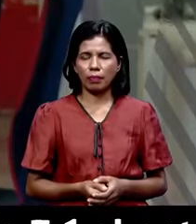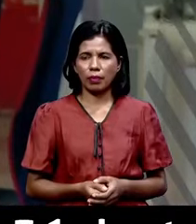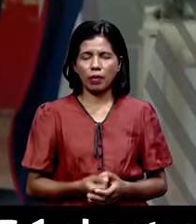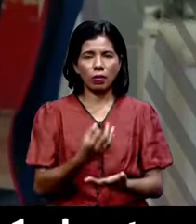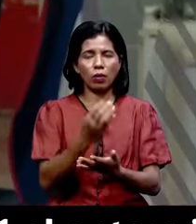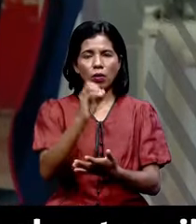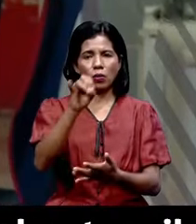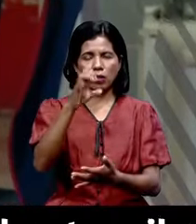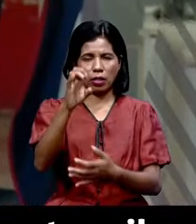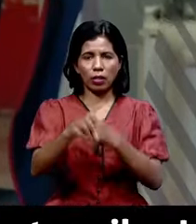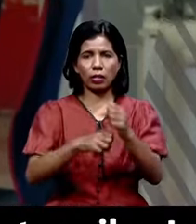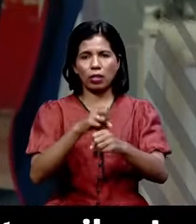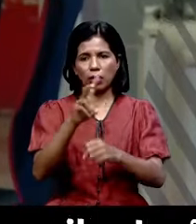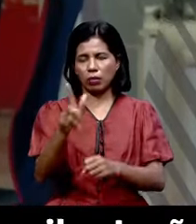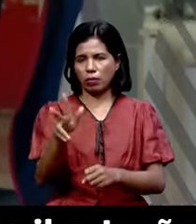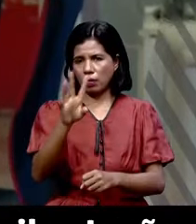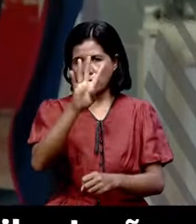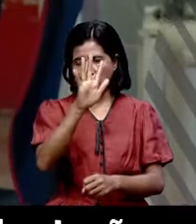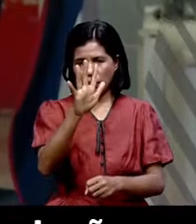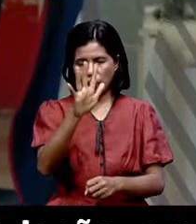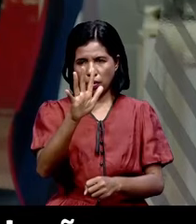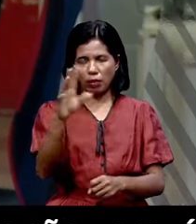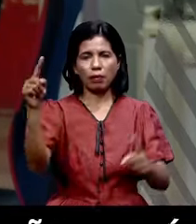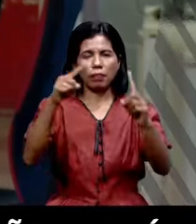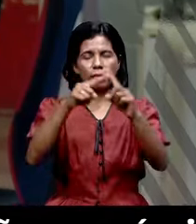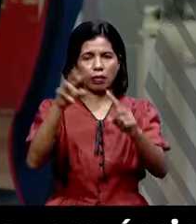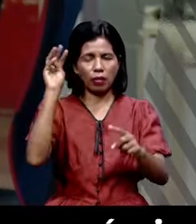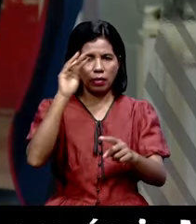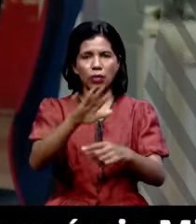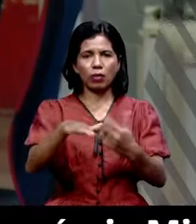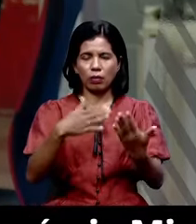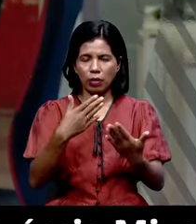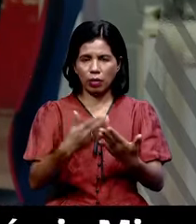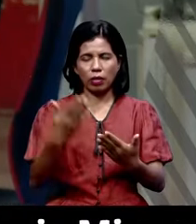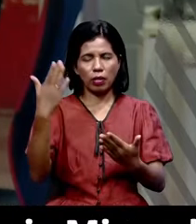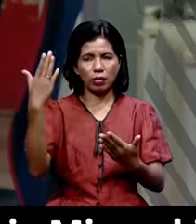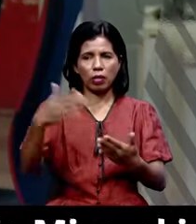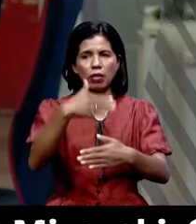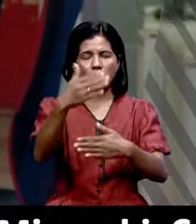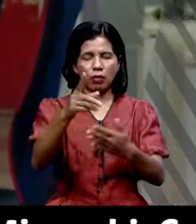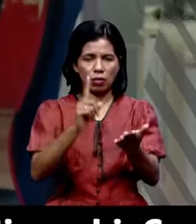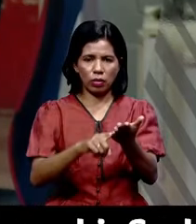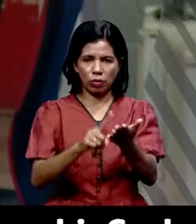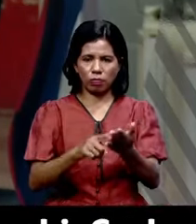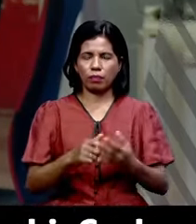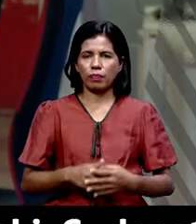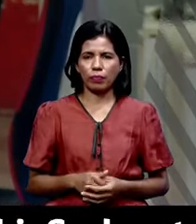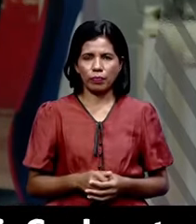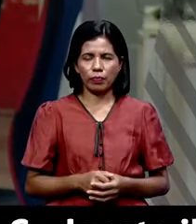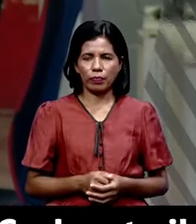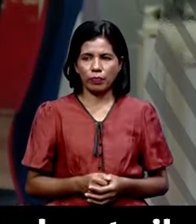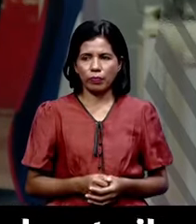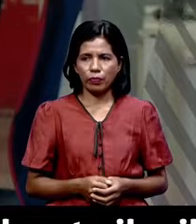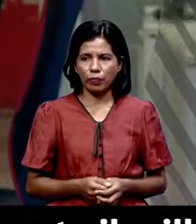orçamentos do Estado tinha reunido no Lourenço em Lima, para o Ministério da Educação se ia fazer discussão.